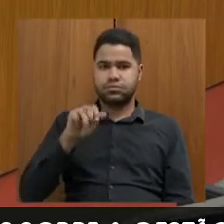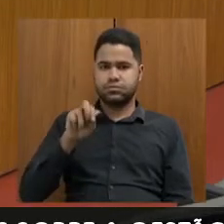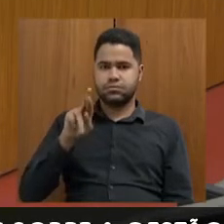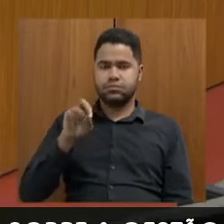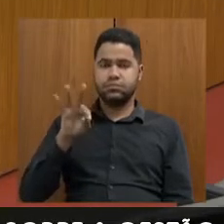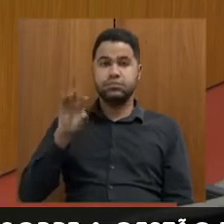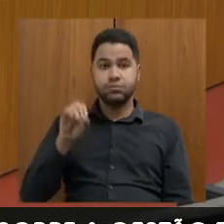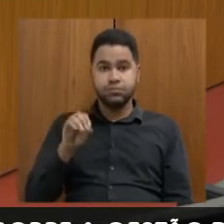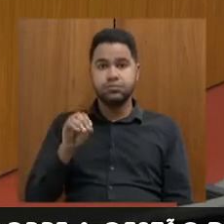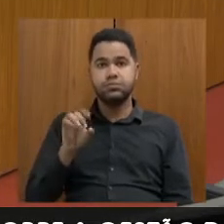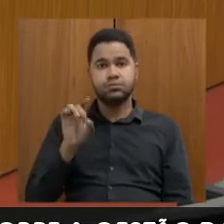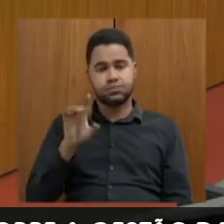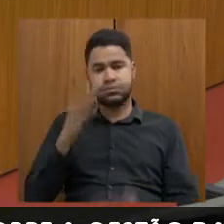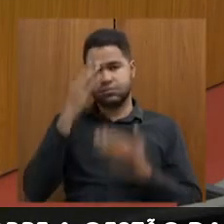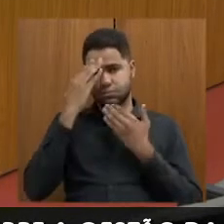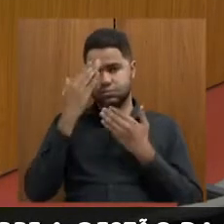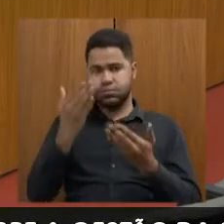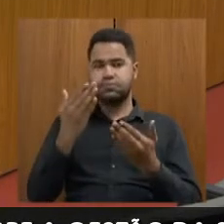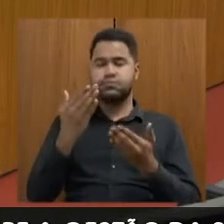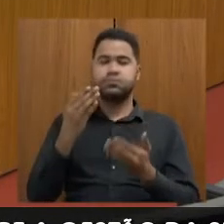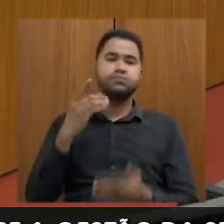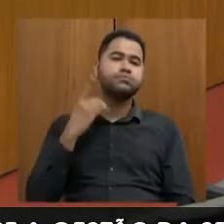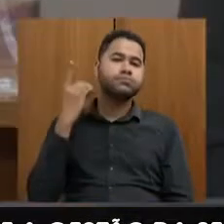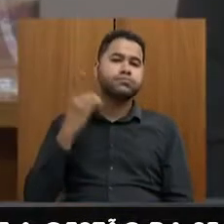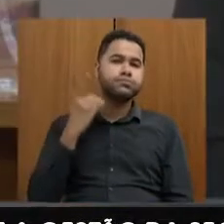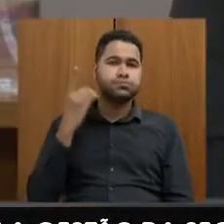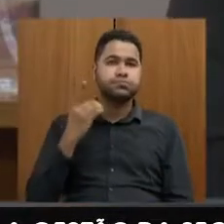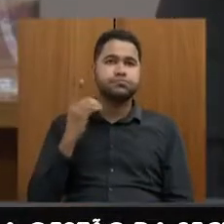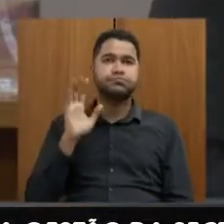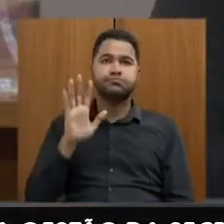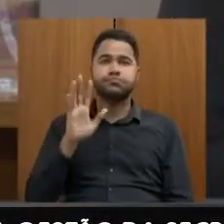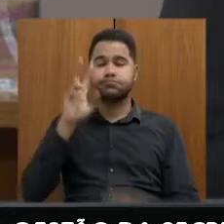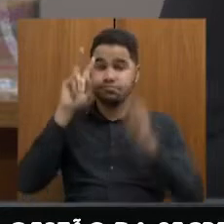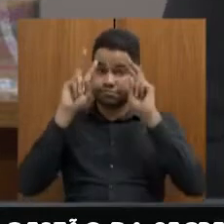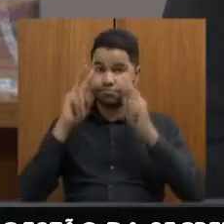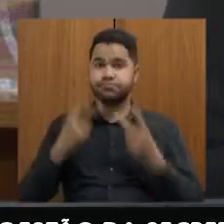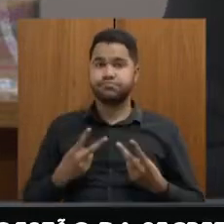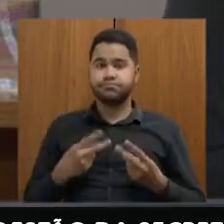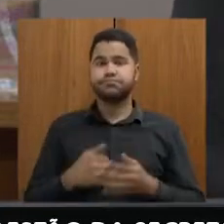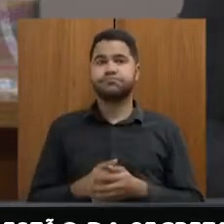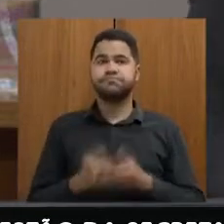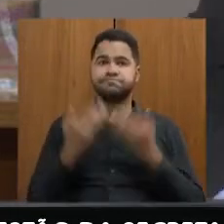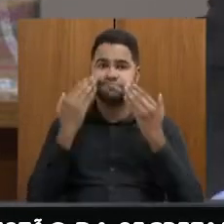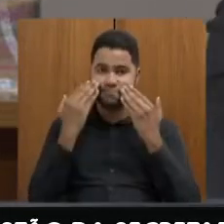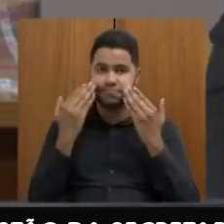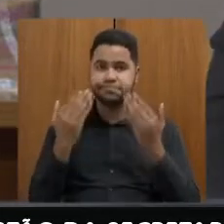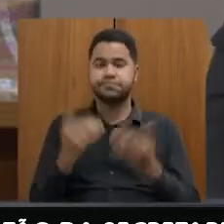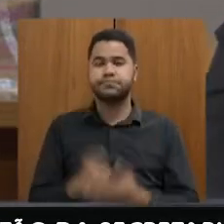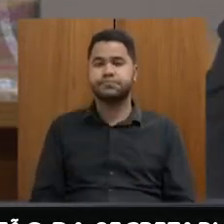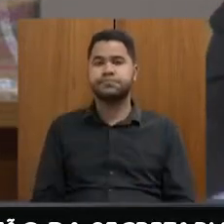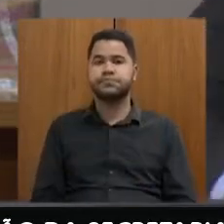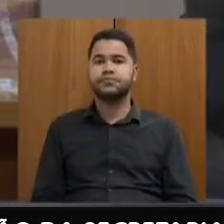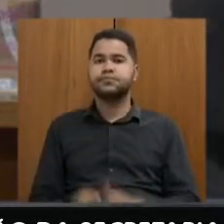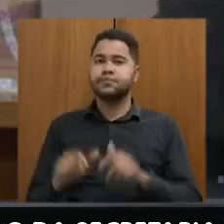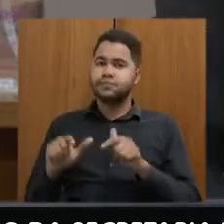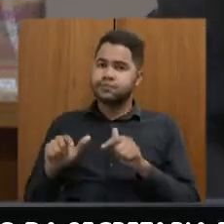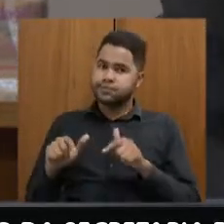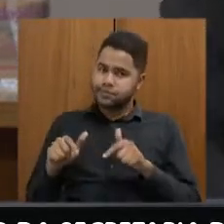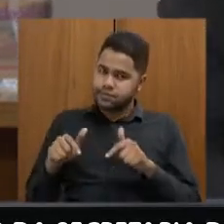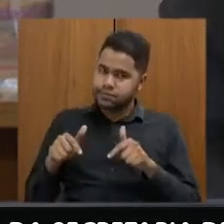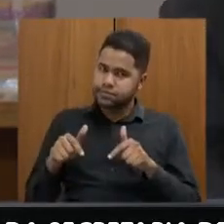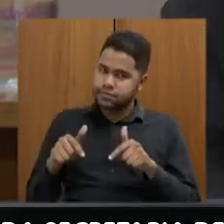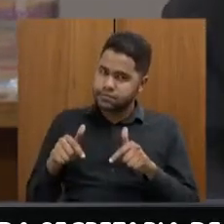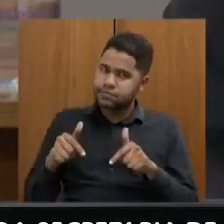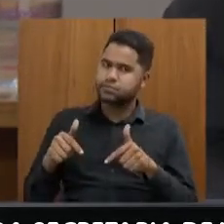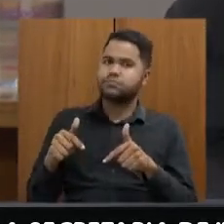tenho agradecer as palavras do deputado Raul Belém mas reconhecer aqui publicamente A Batalha a